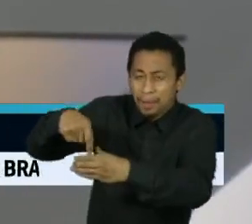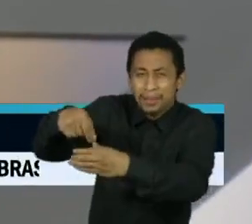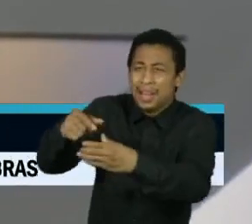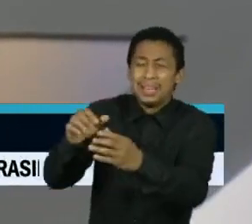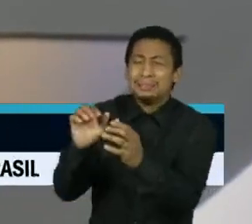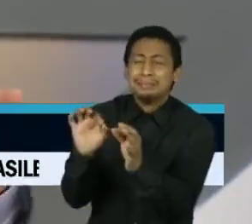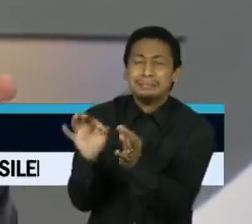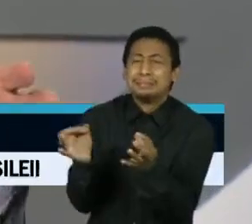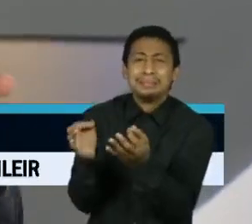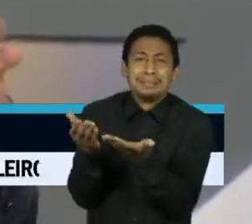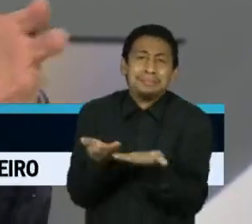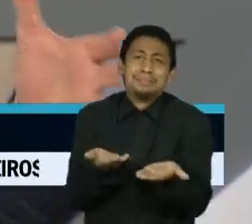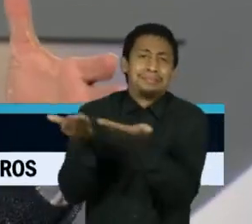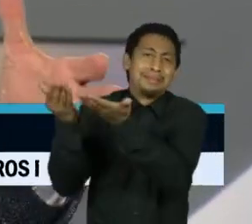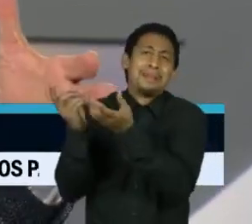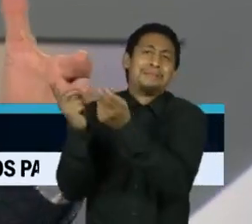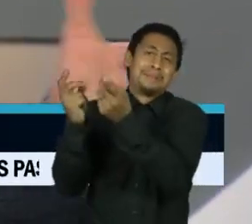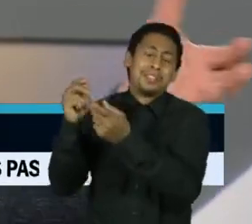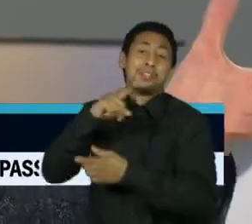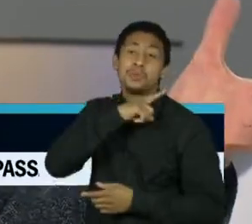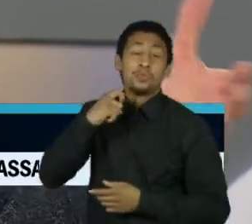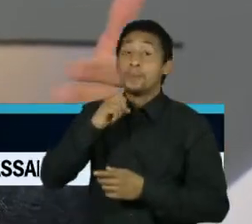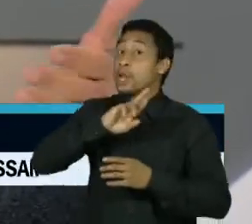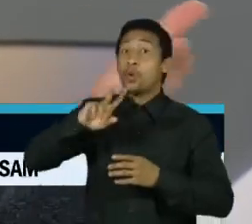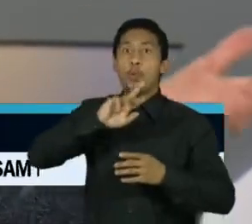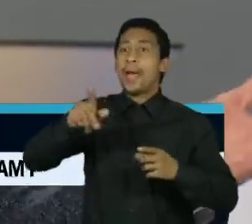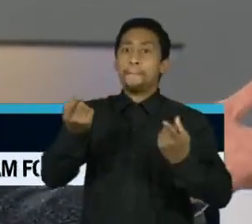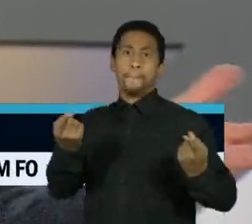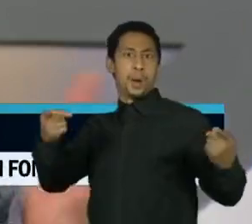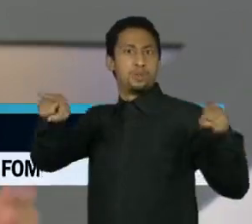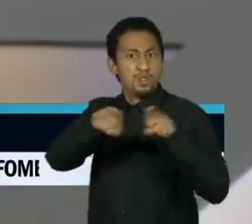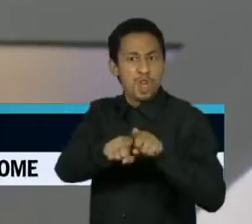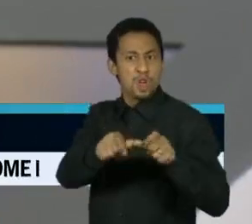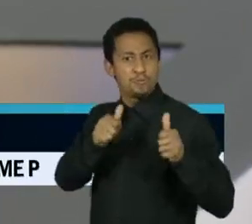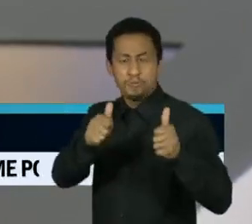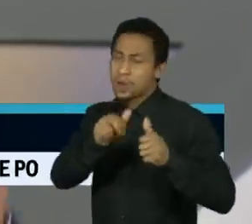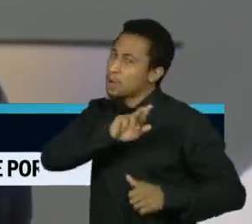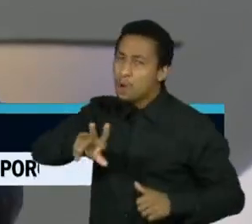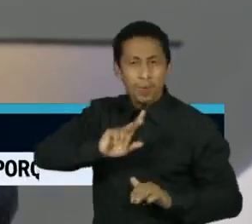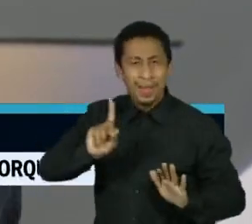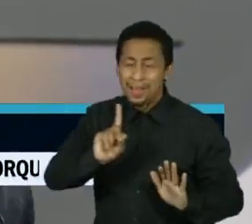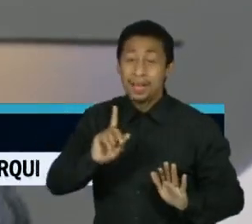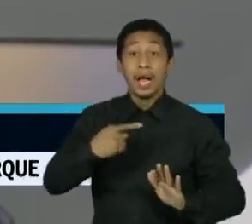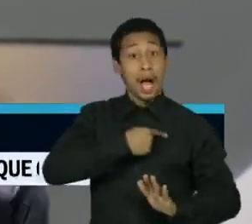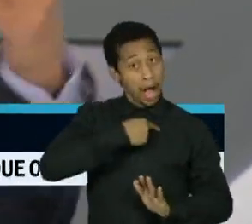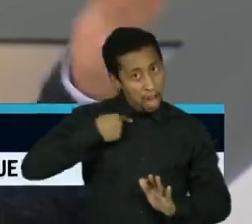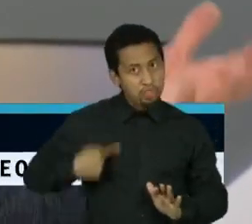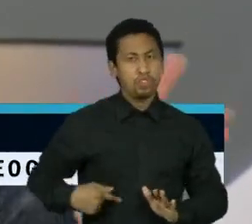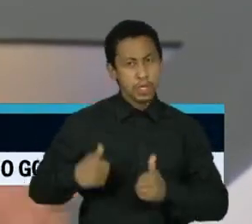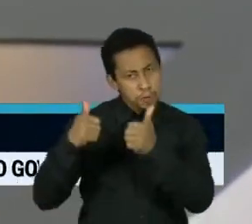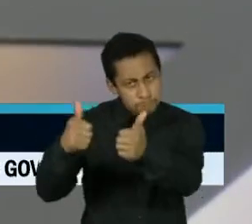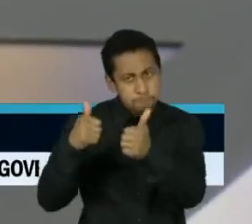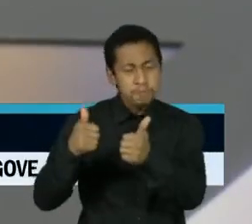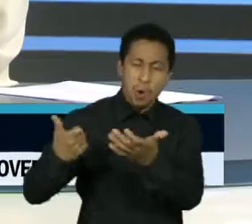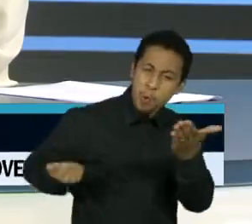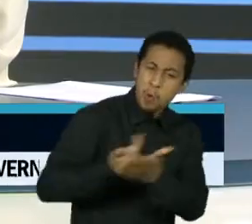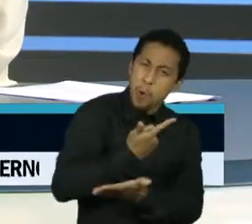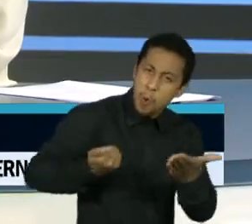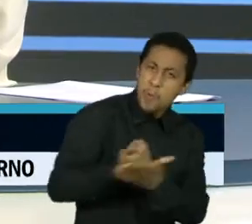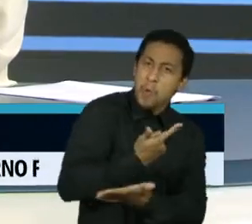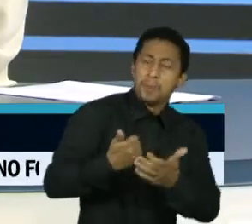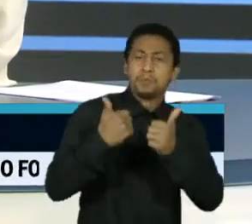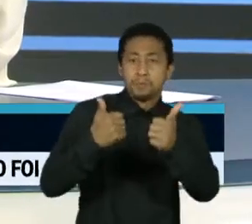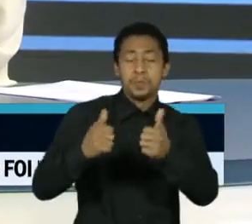agronegócio, mas não é um grande parceiro, nem se compara à China, por exemplo, né? Ou à própria União Europeia ou aos Estados